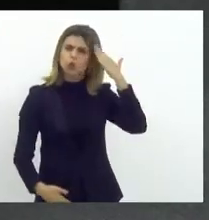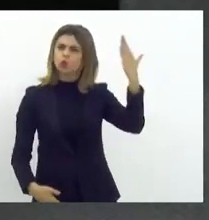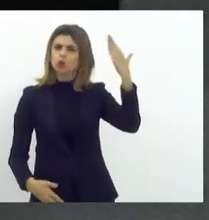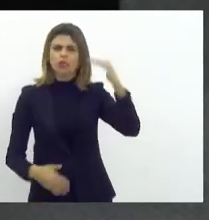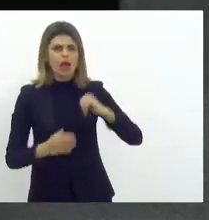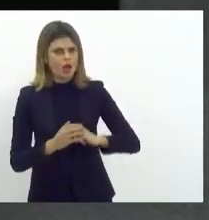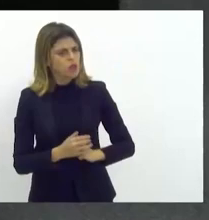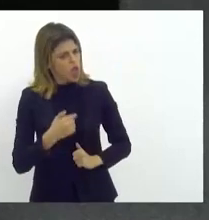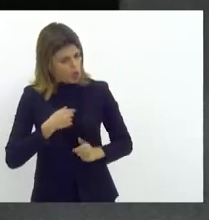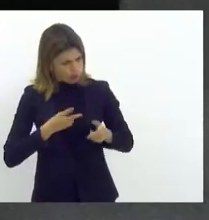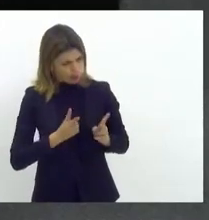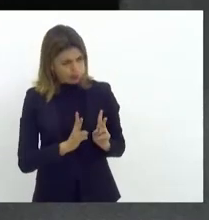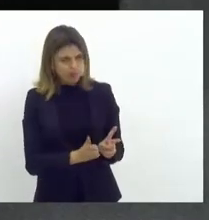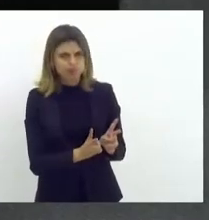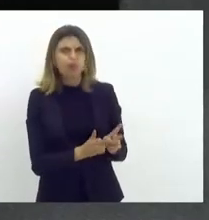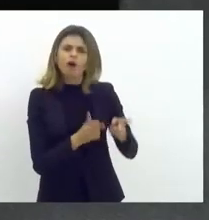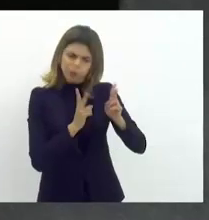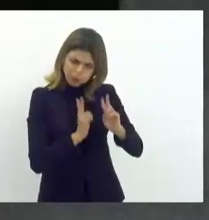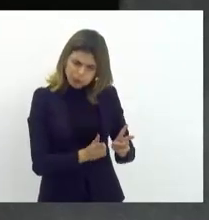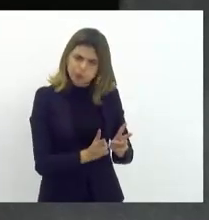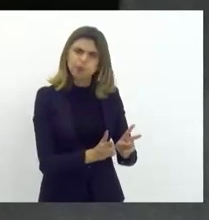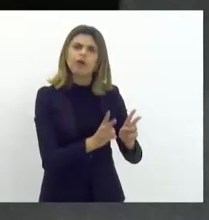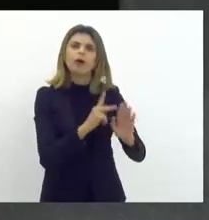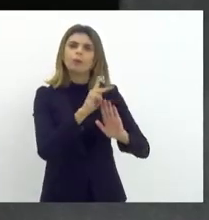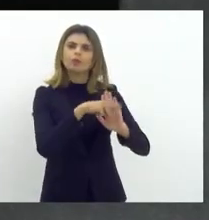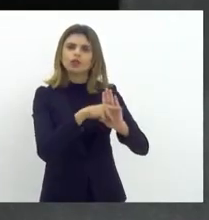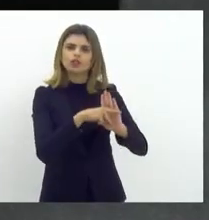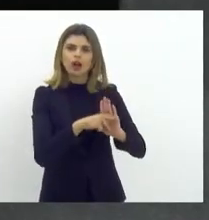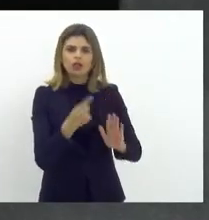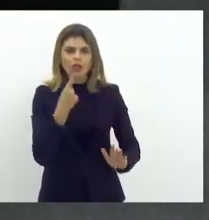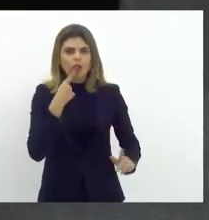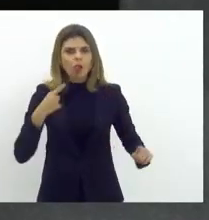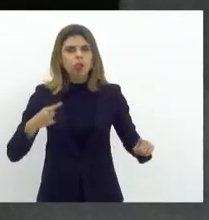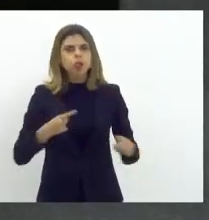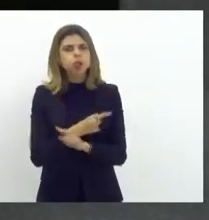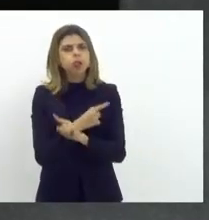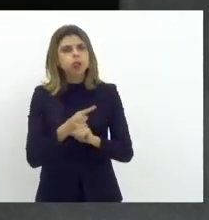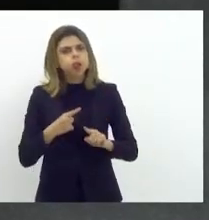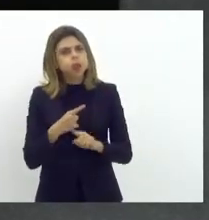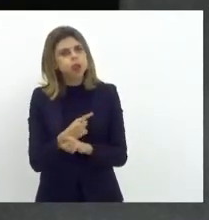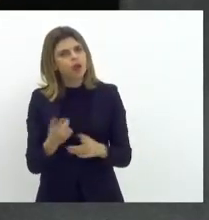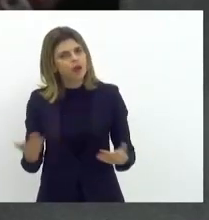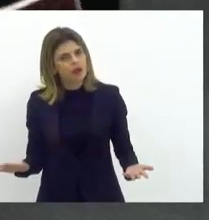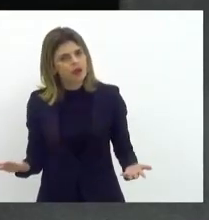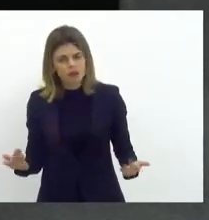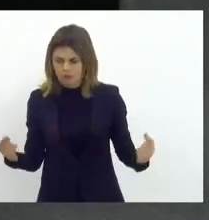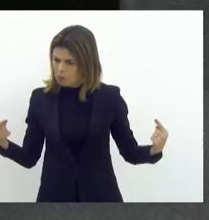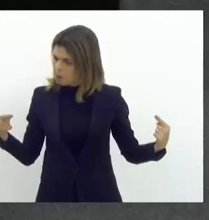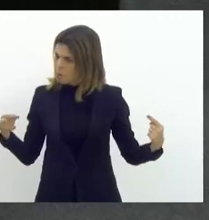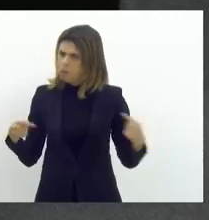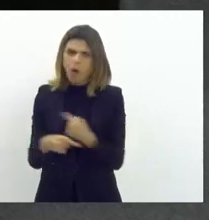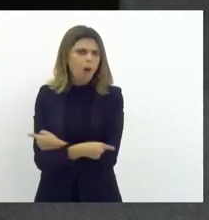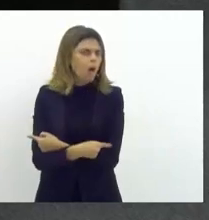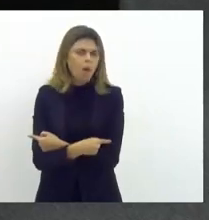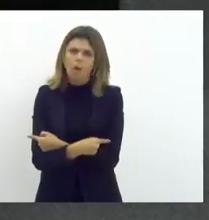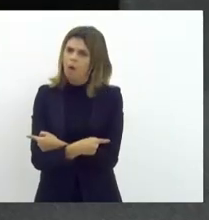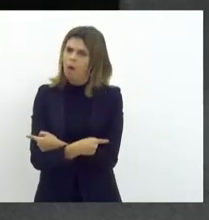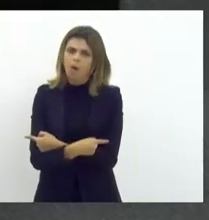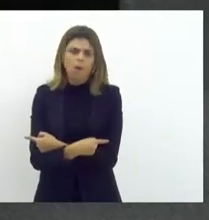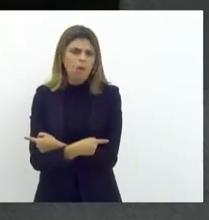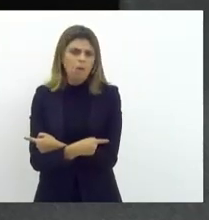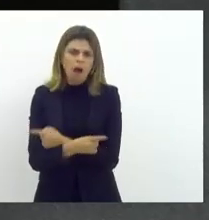e que ele manteria este programa hora são muitas contradições e